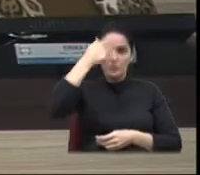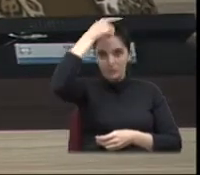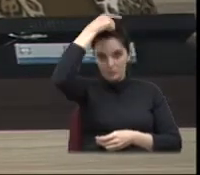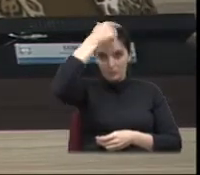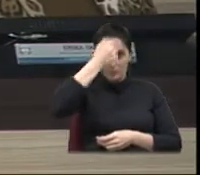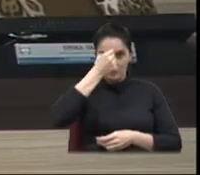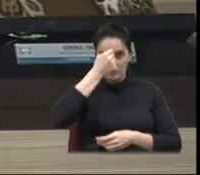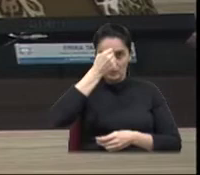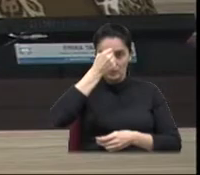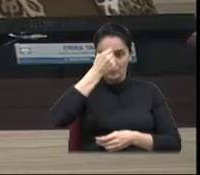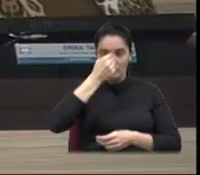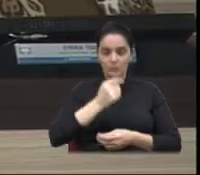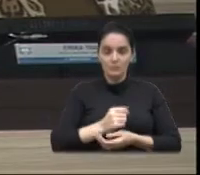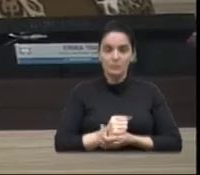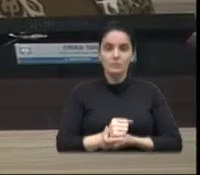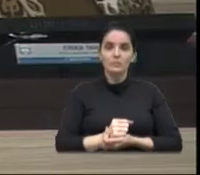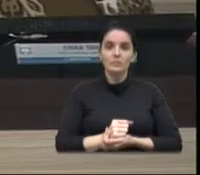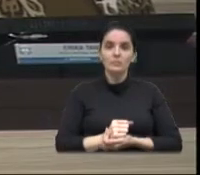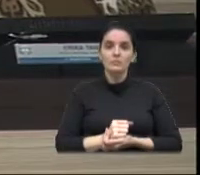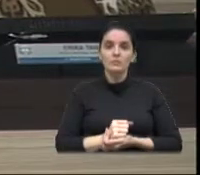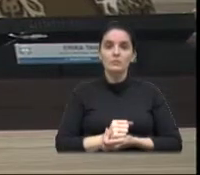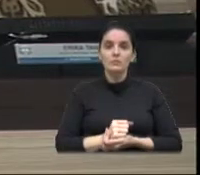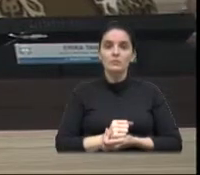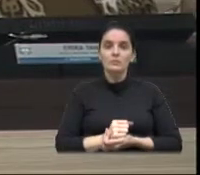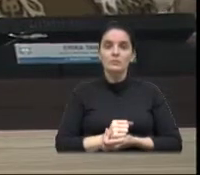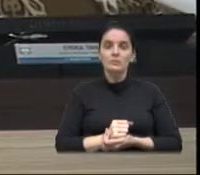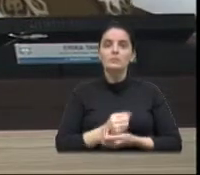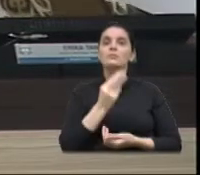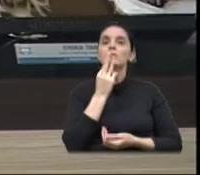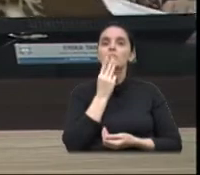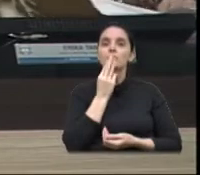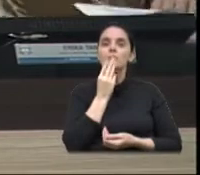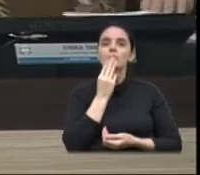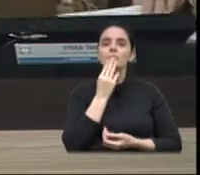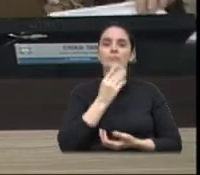Camargo e Wagner de Souza Costa.